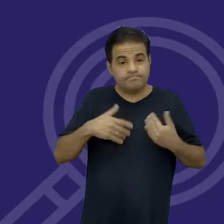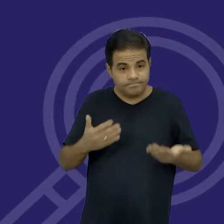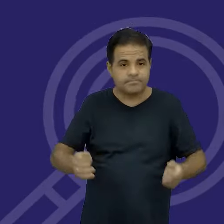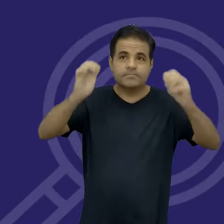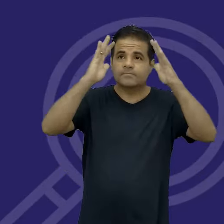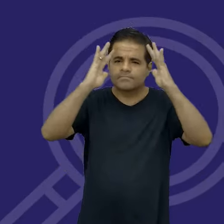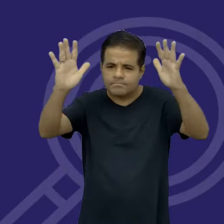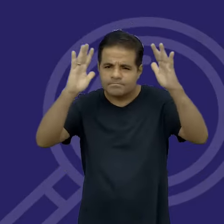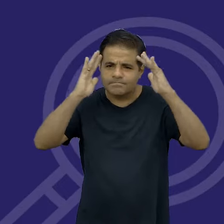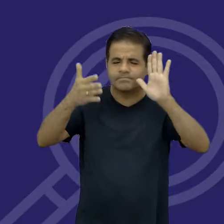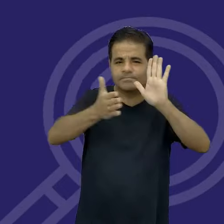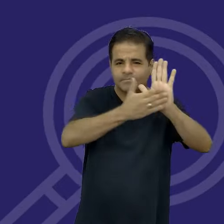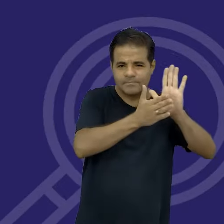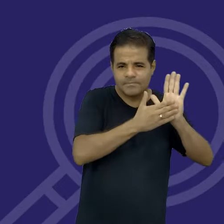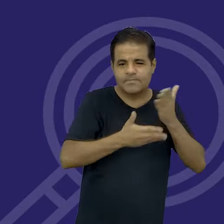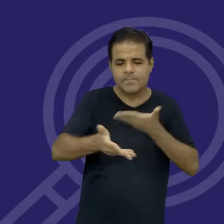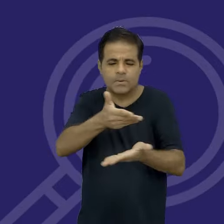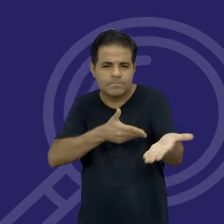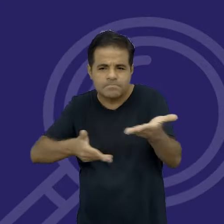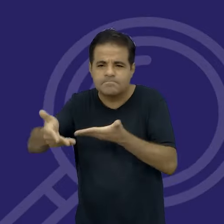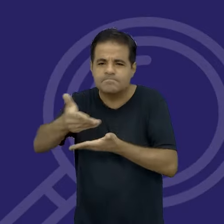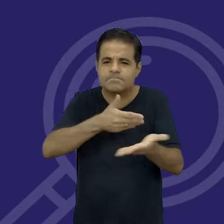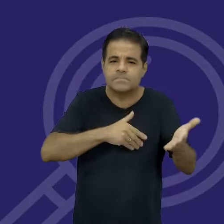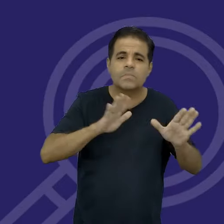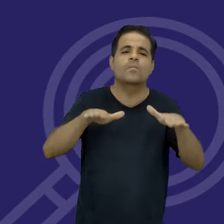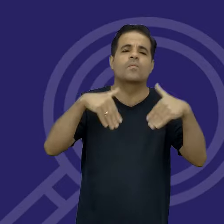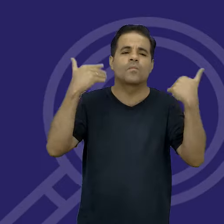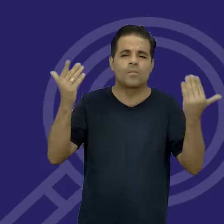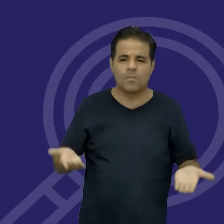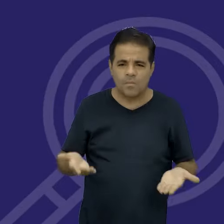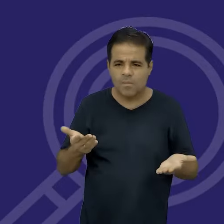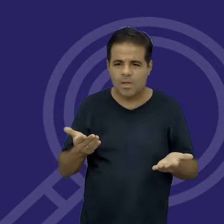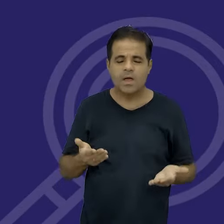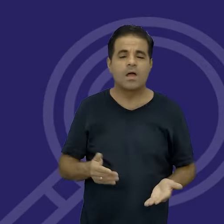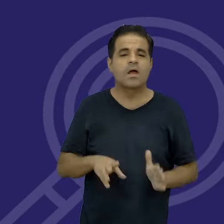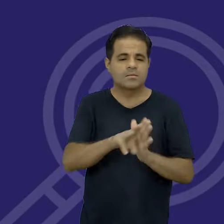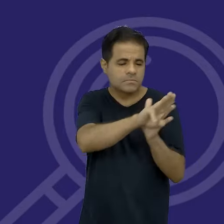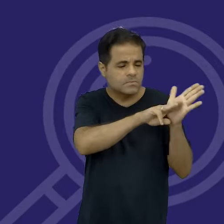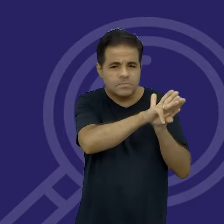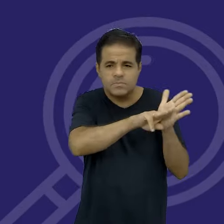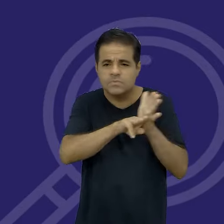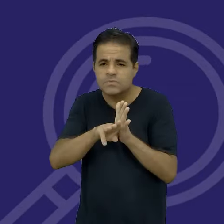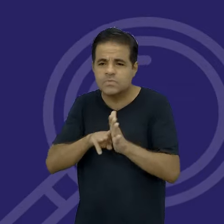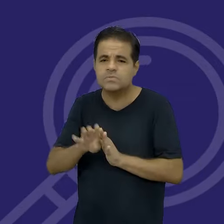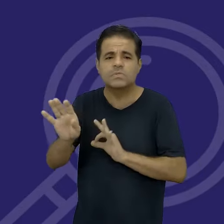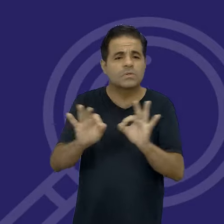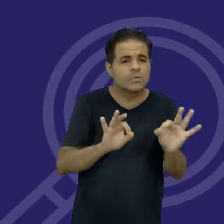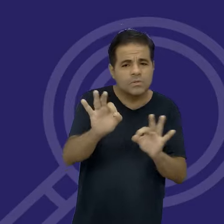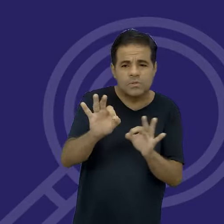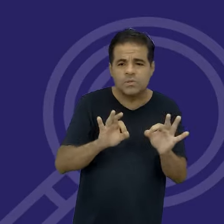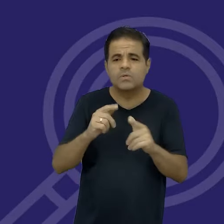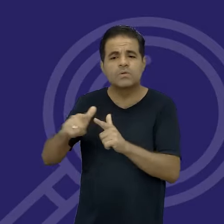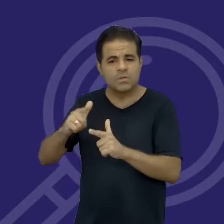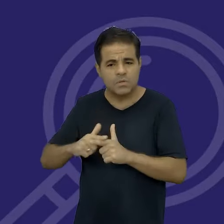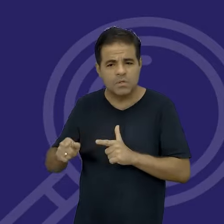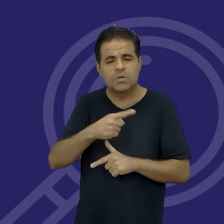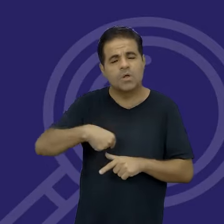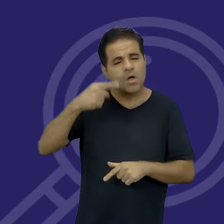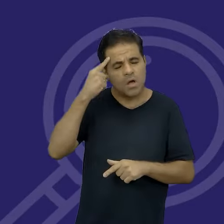aqui, estabelecendo uma relação com a metodologia da resolução de problemas, nós